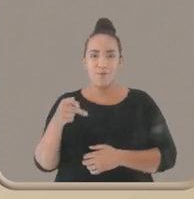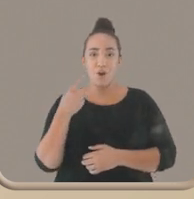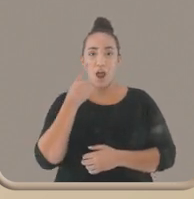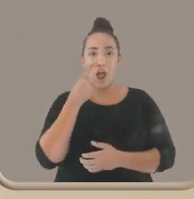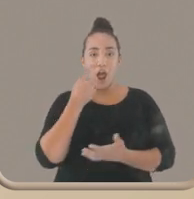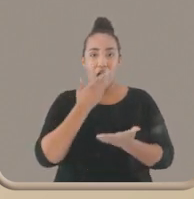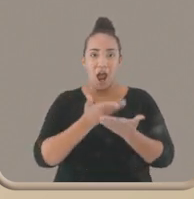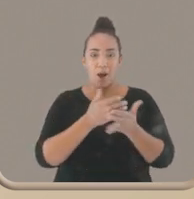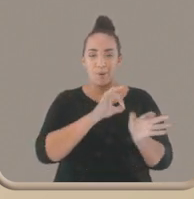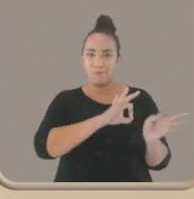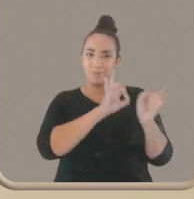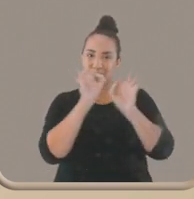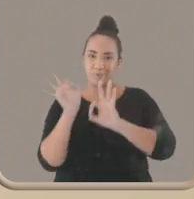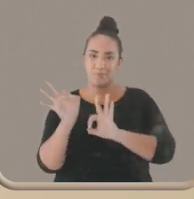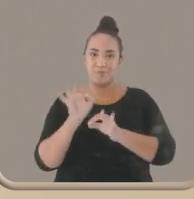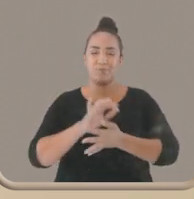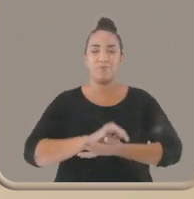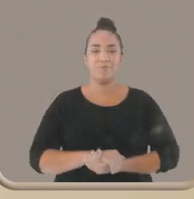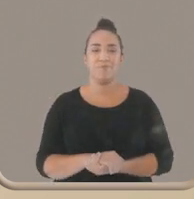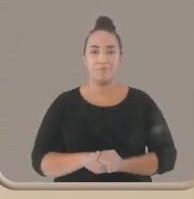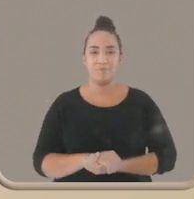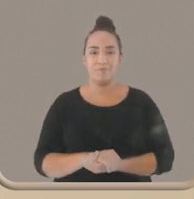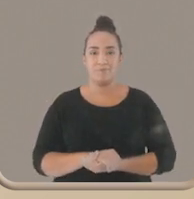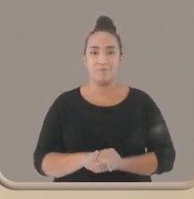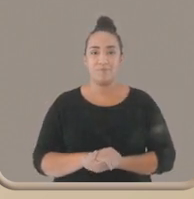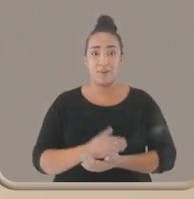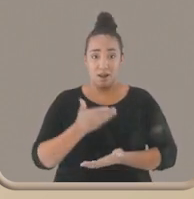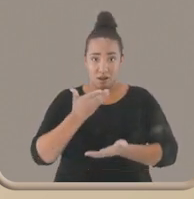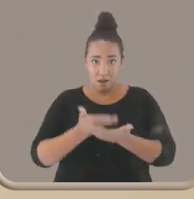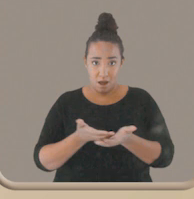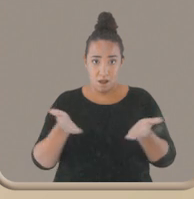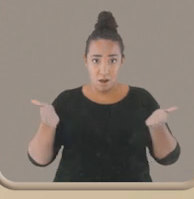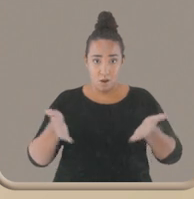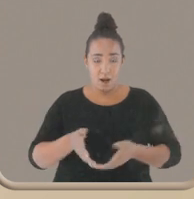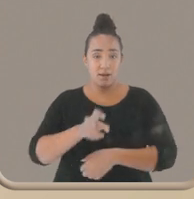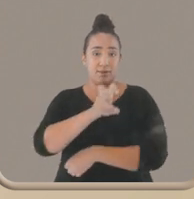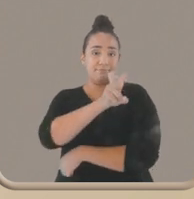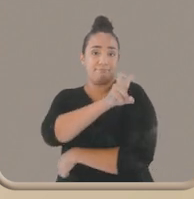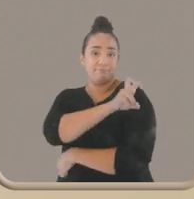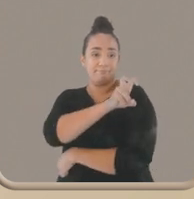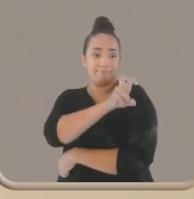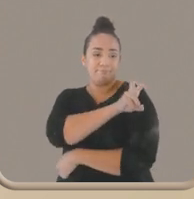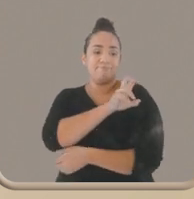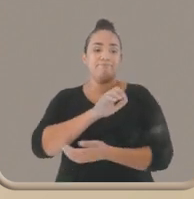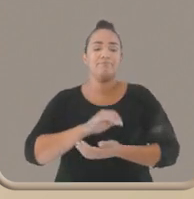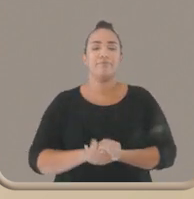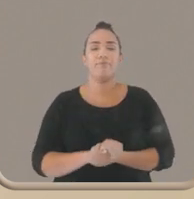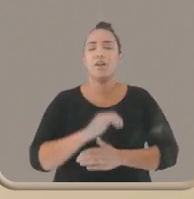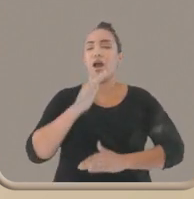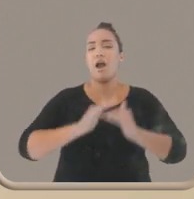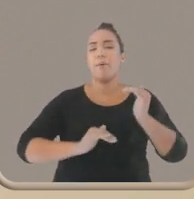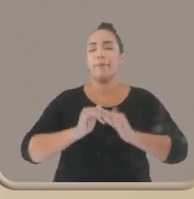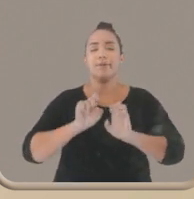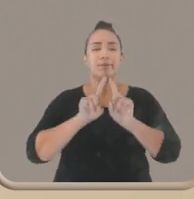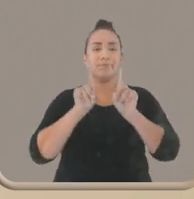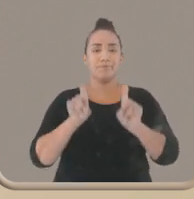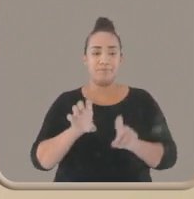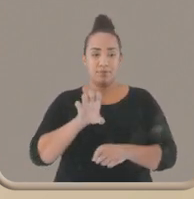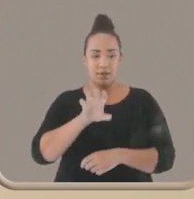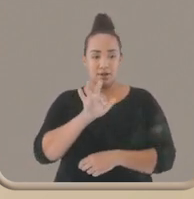e professoras que estiverem nos acompanhando. Essa aula é do 5º ano. Trabalha com a